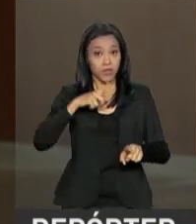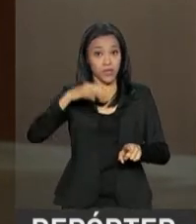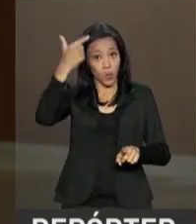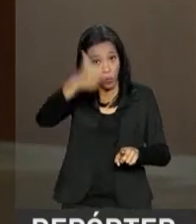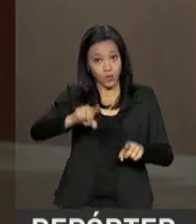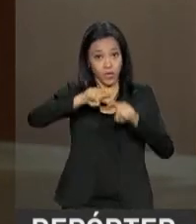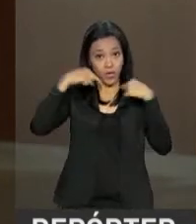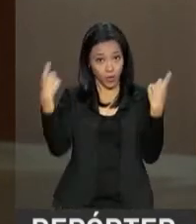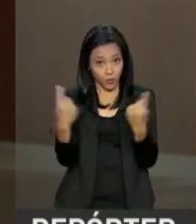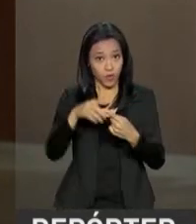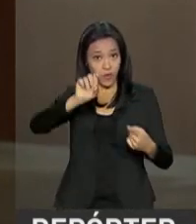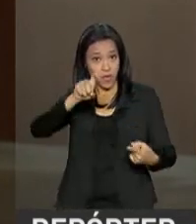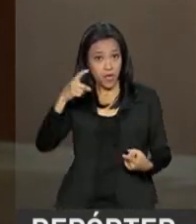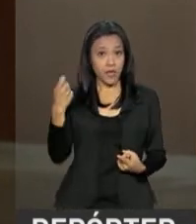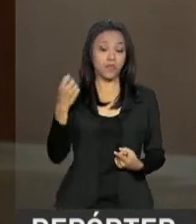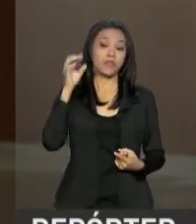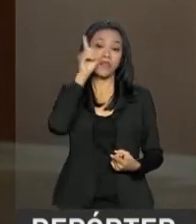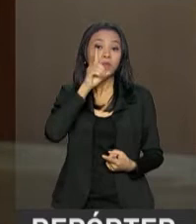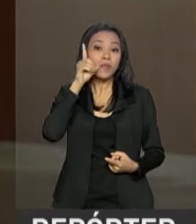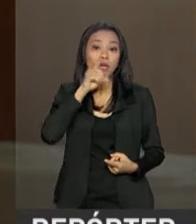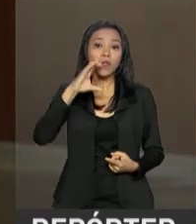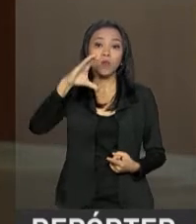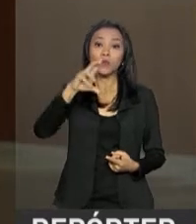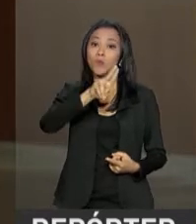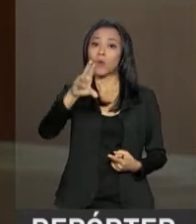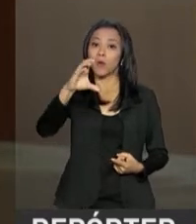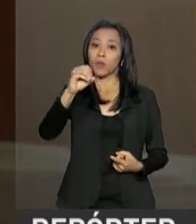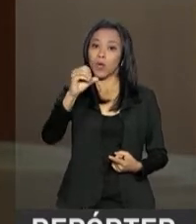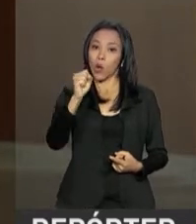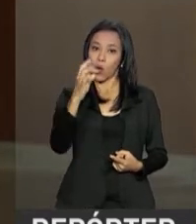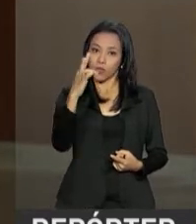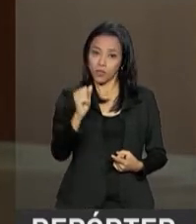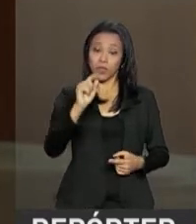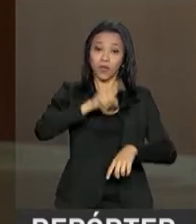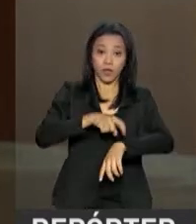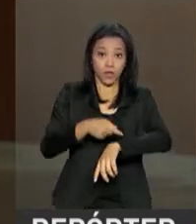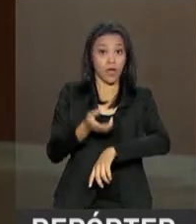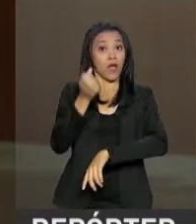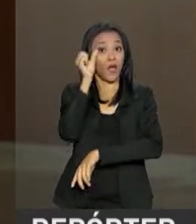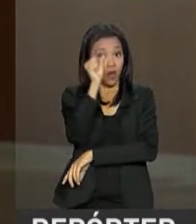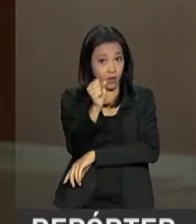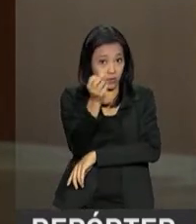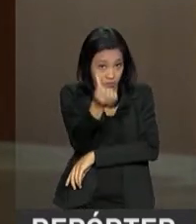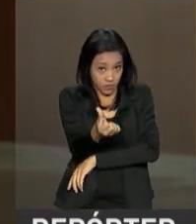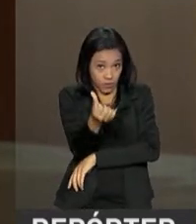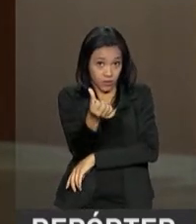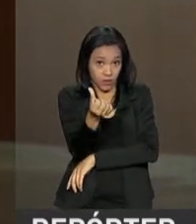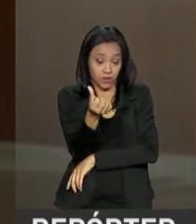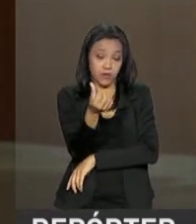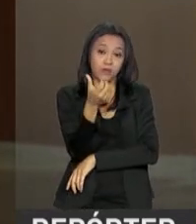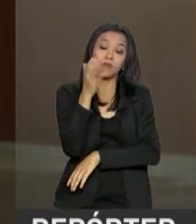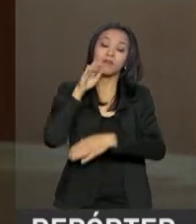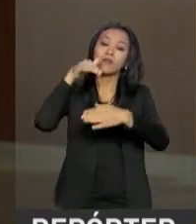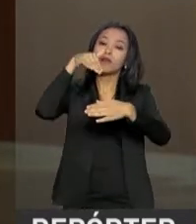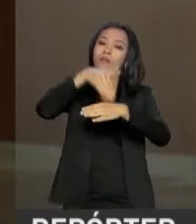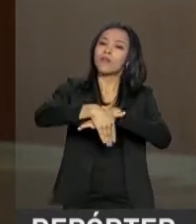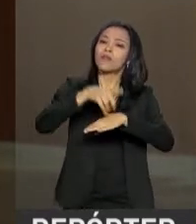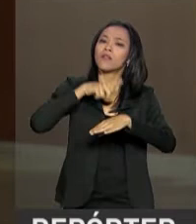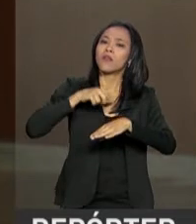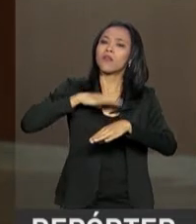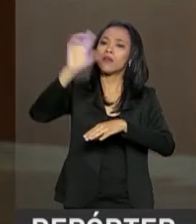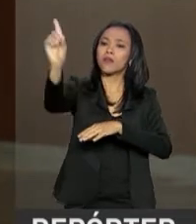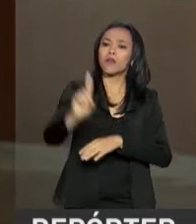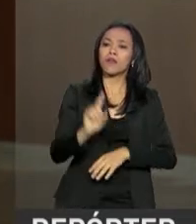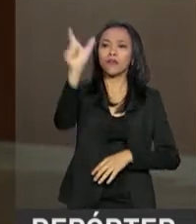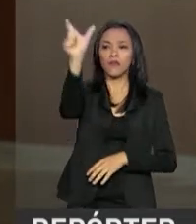com o ex deputado valdemar costa neto às 18 horas o presidente michel temer recebe o deputado federal sarney filho e por fim